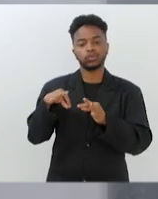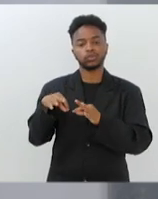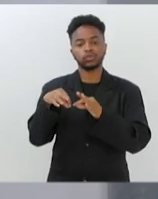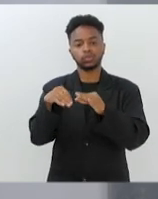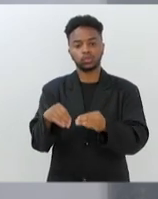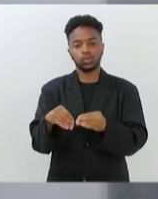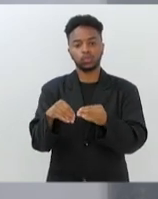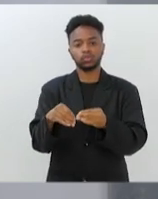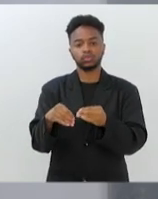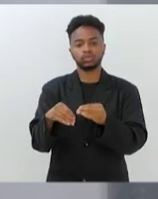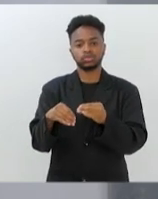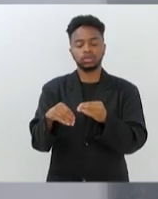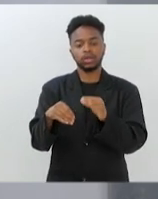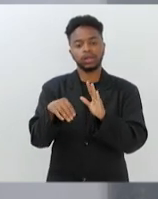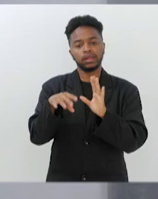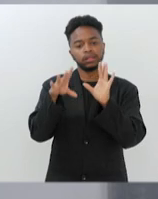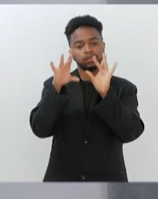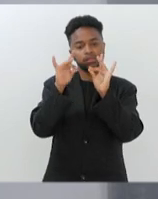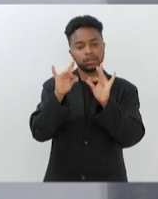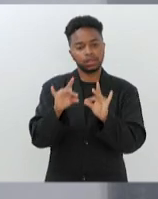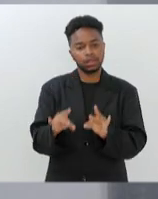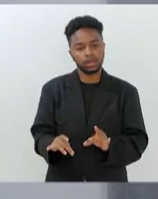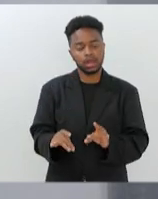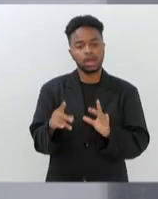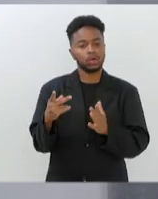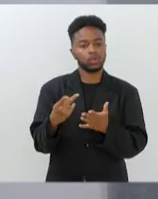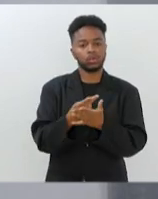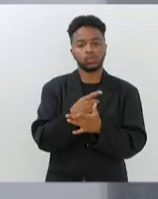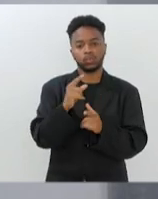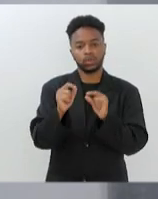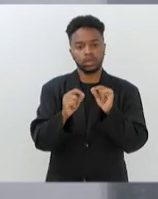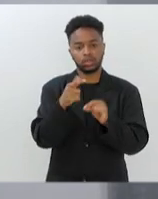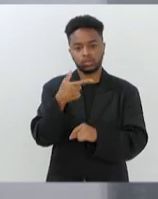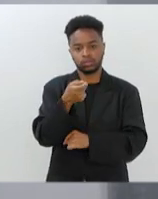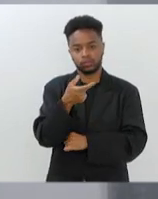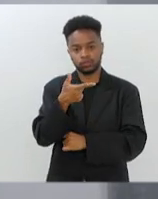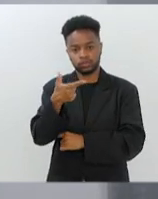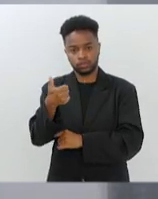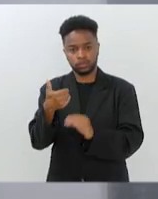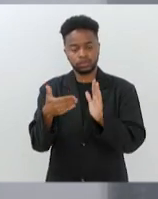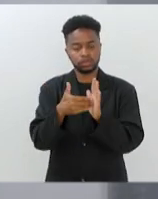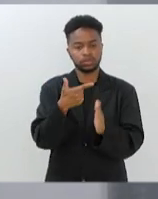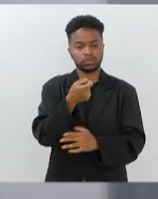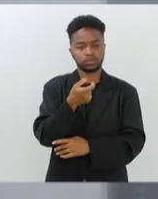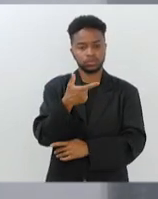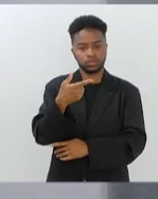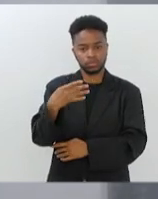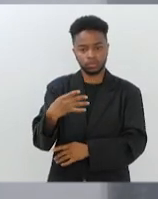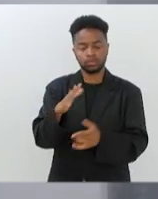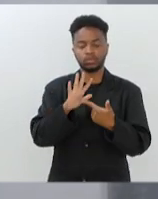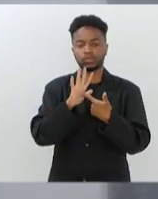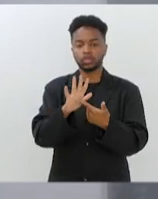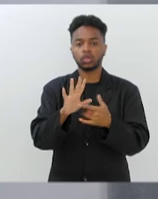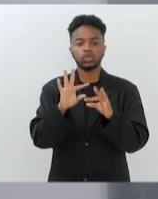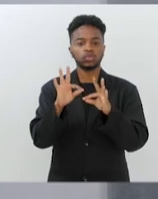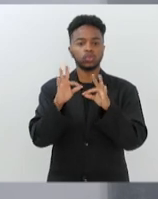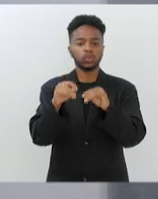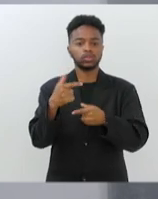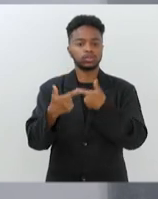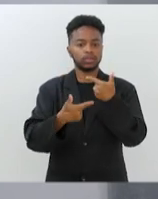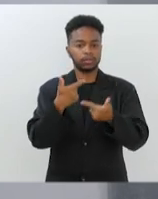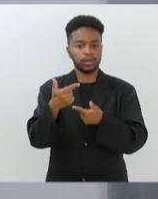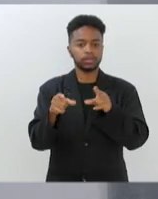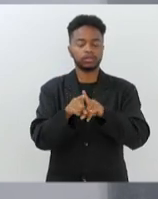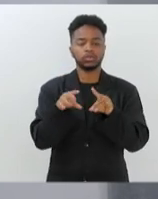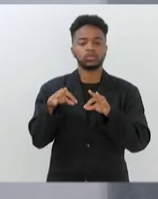prestações de Contas dos anos 2021 até 2024 onde tem todos os serviços prestados todas as empresas contratadas